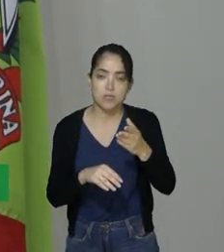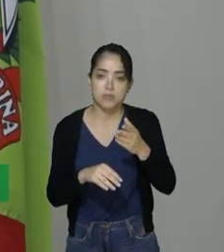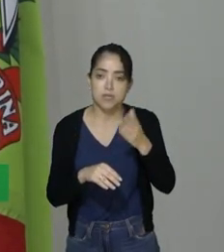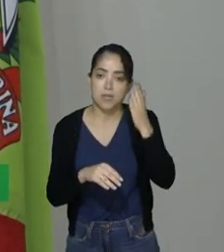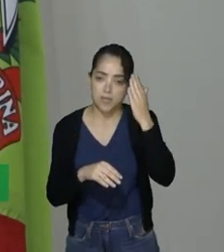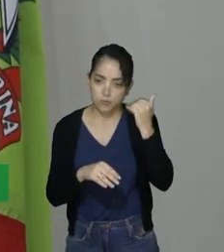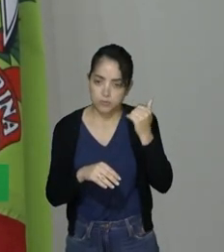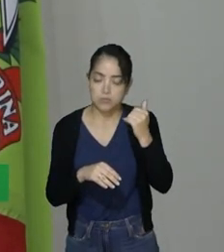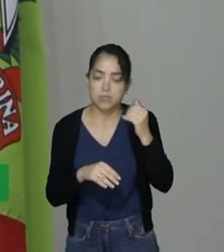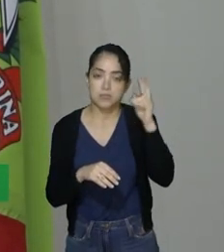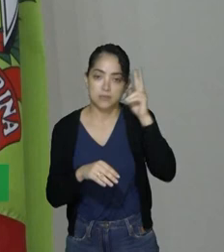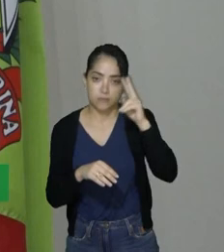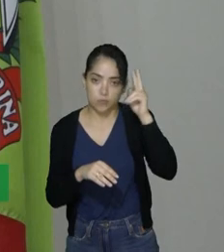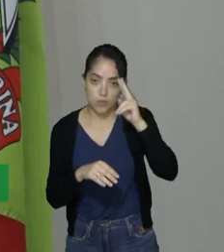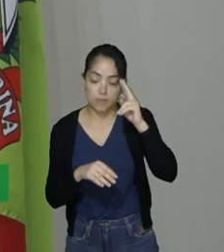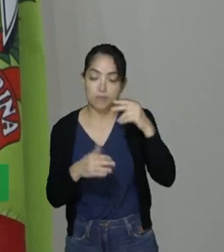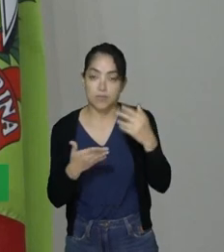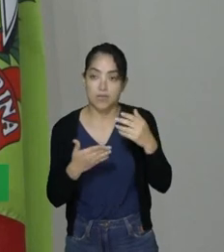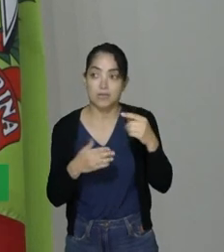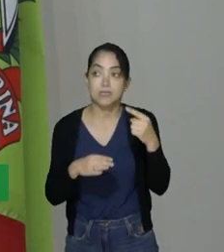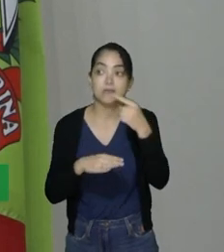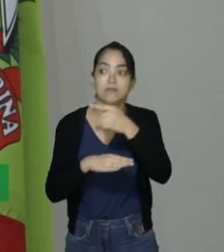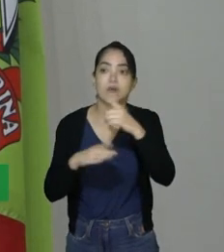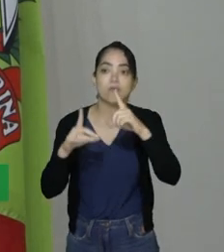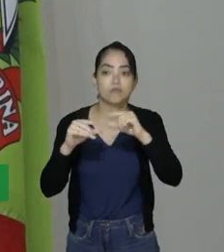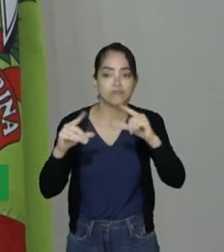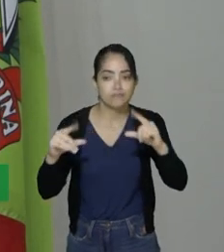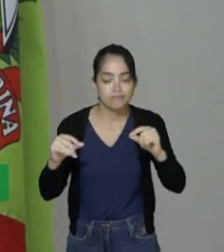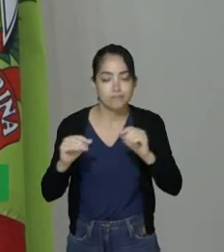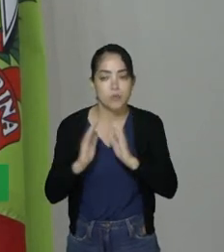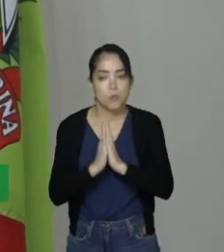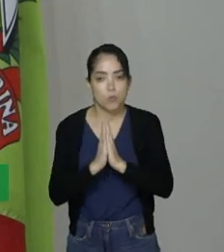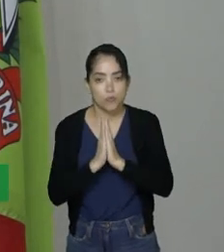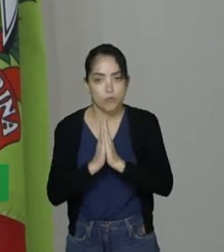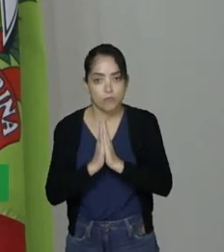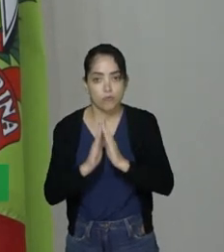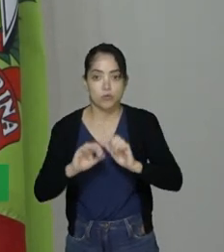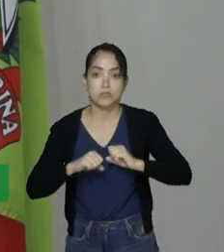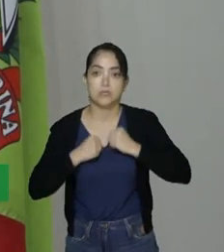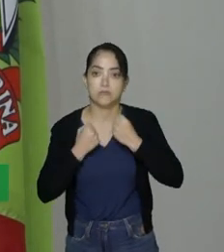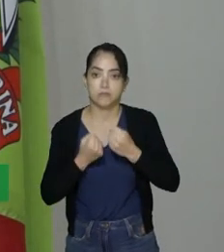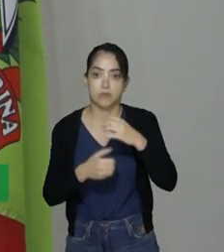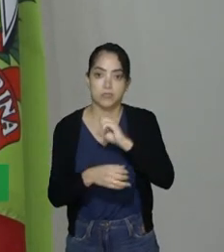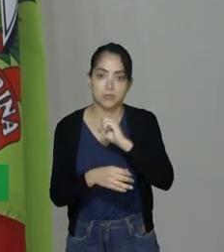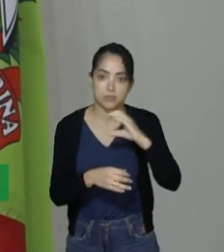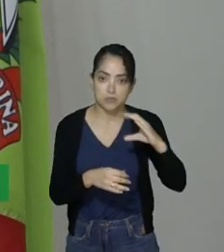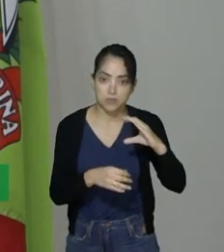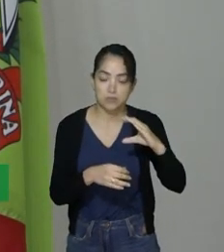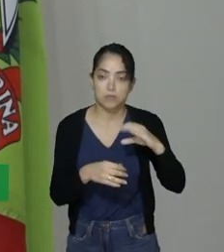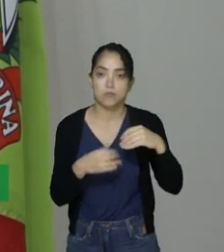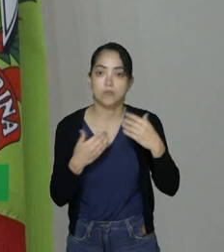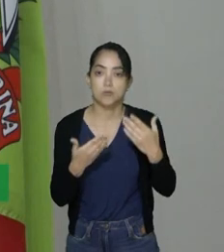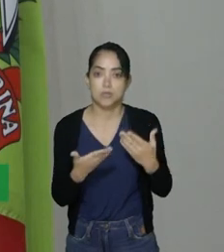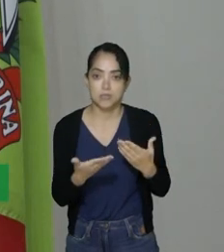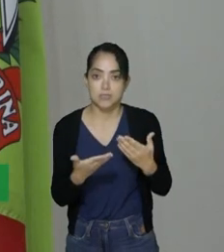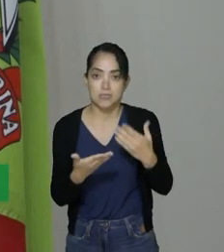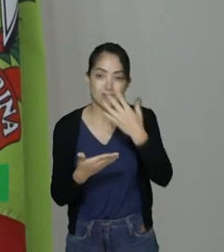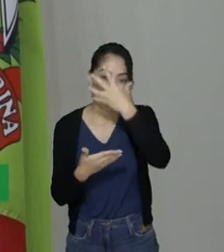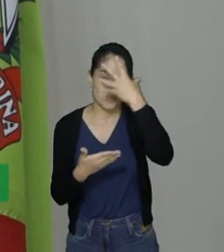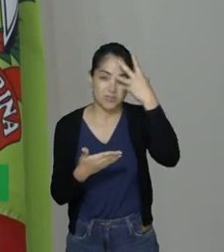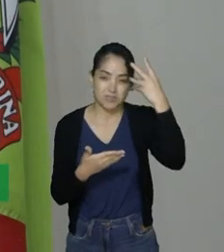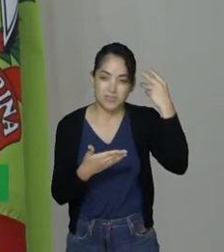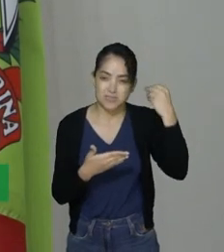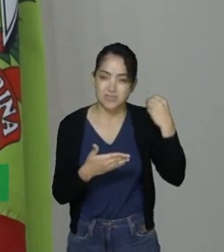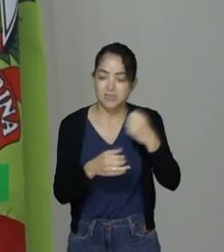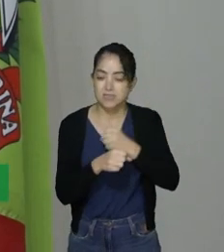lembrar. Para aqueles que vão a Brasília, por favor, defendam Santa Catarina. Santa Catarina ficou esquecida ao longo